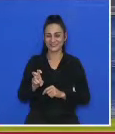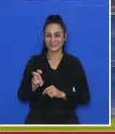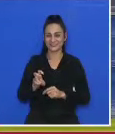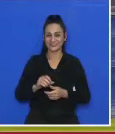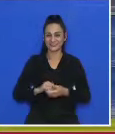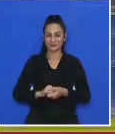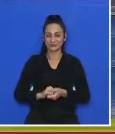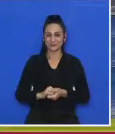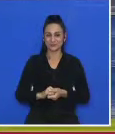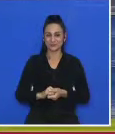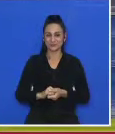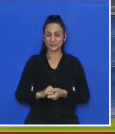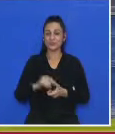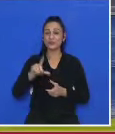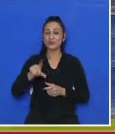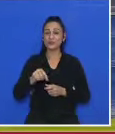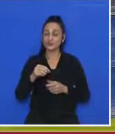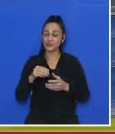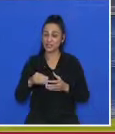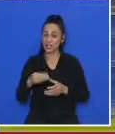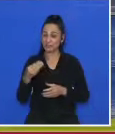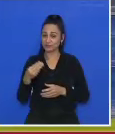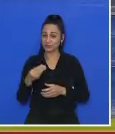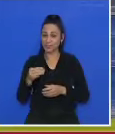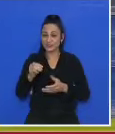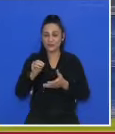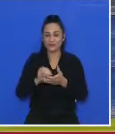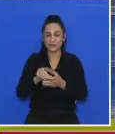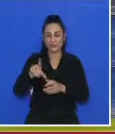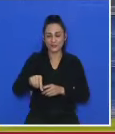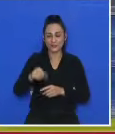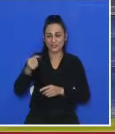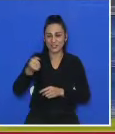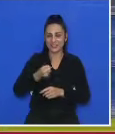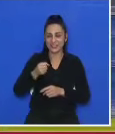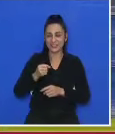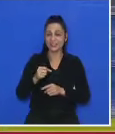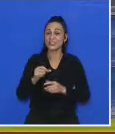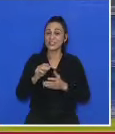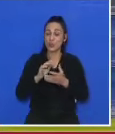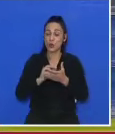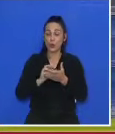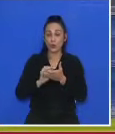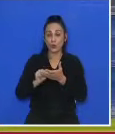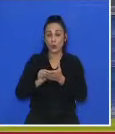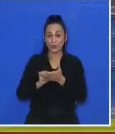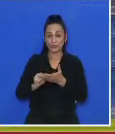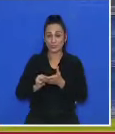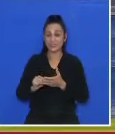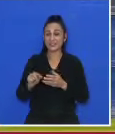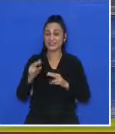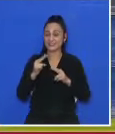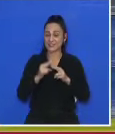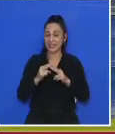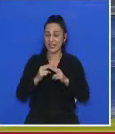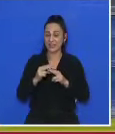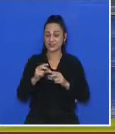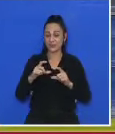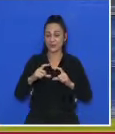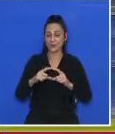25. Foram sorteados três números, faltam três. Loterias Caixa, já pensou? Bola